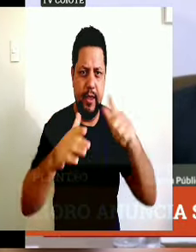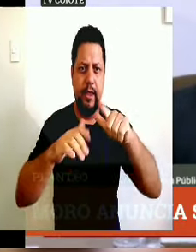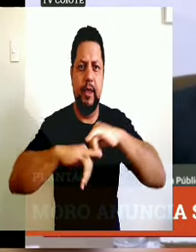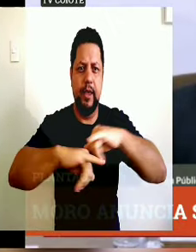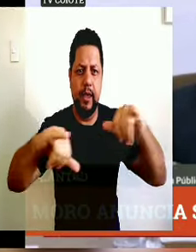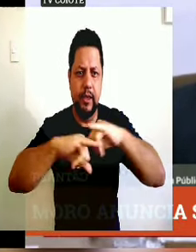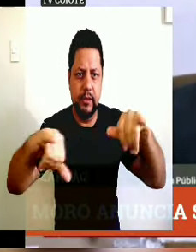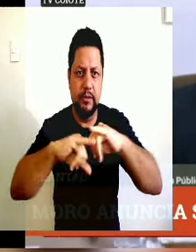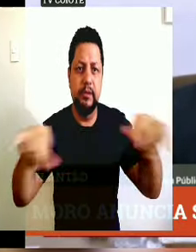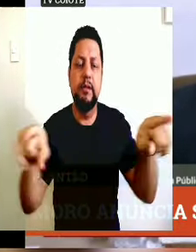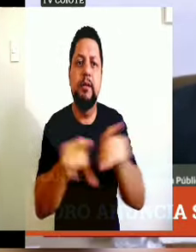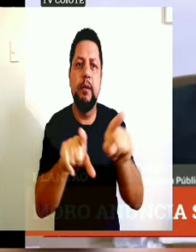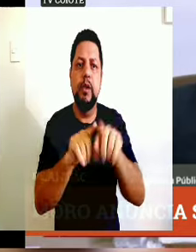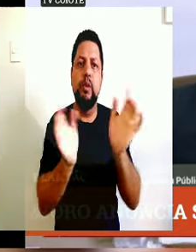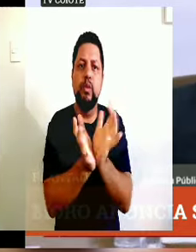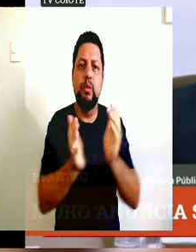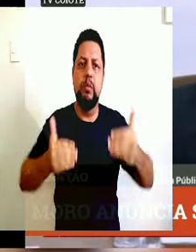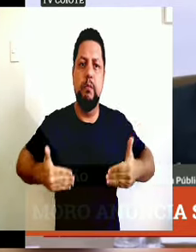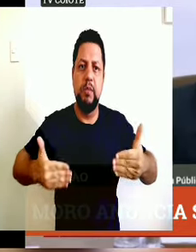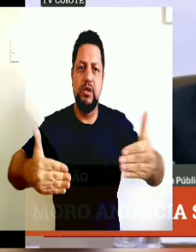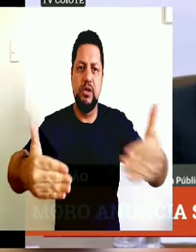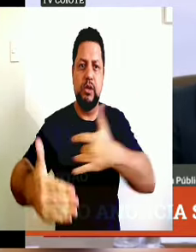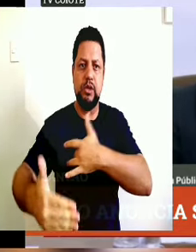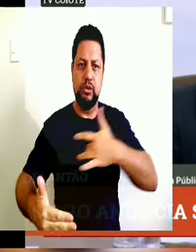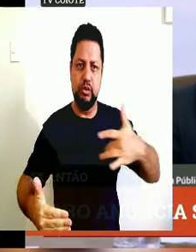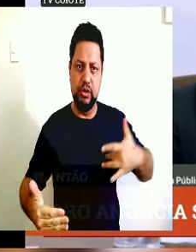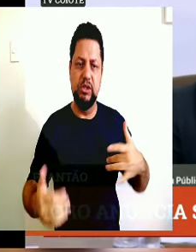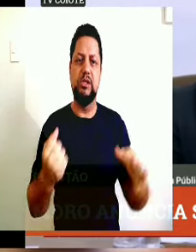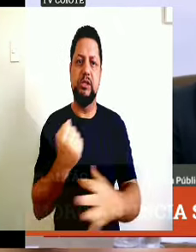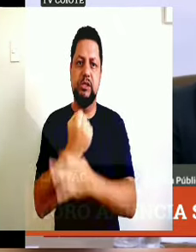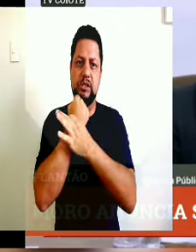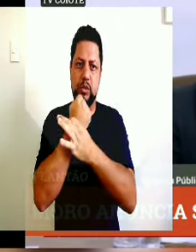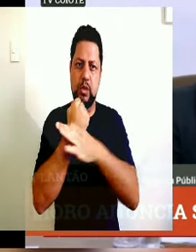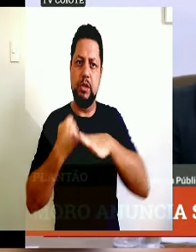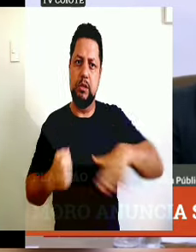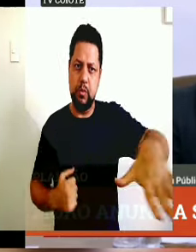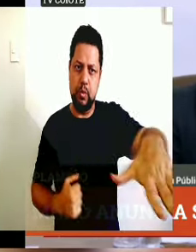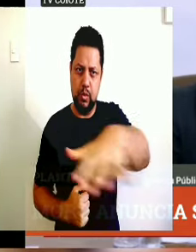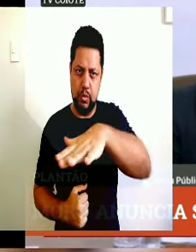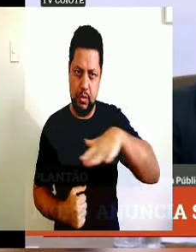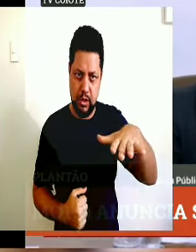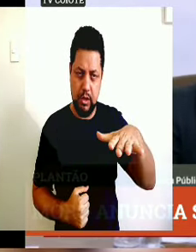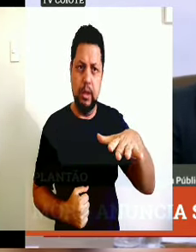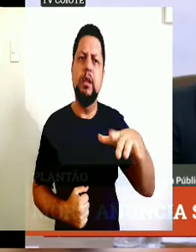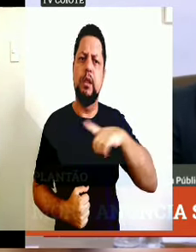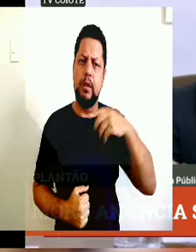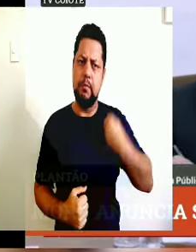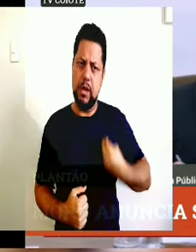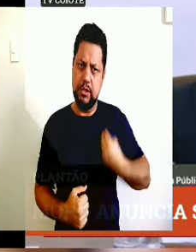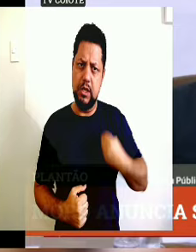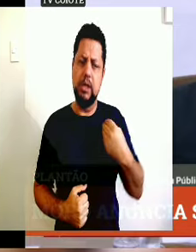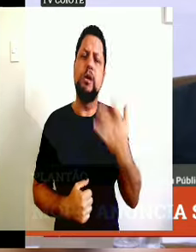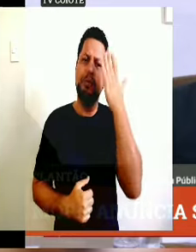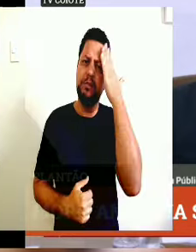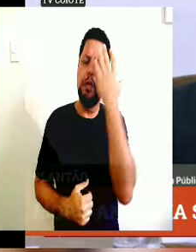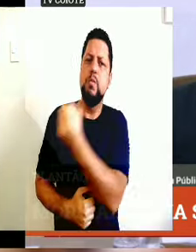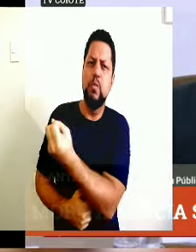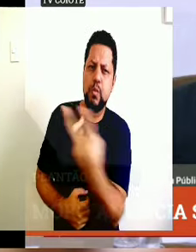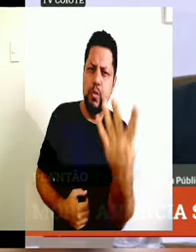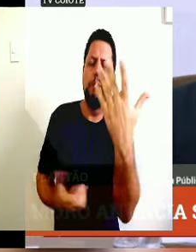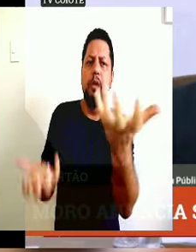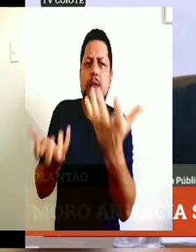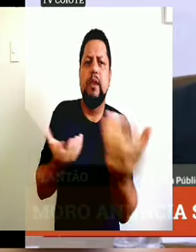o pessoal do Ministério da Justiça e Segurança Pública aqui presente. Muitos também gostariam de estar aqui presentes,